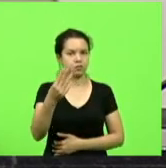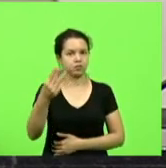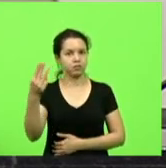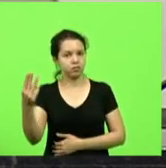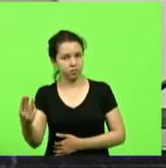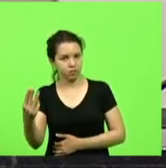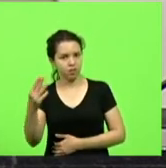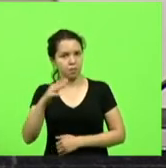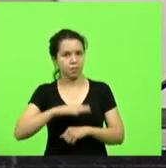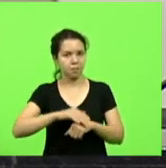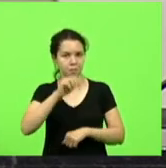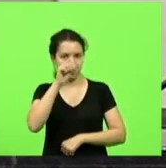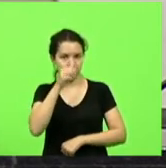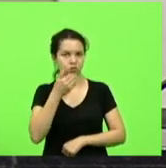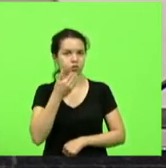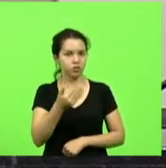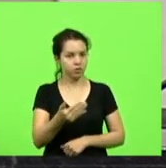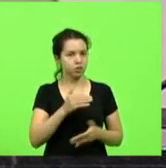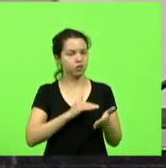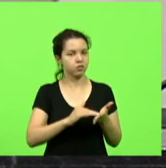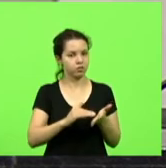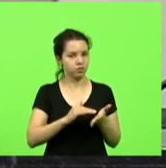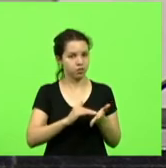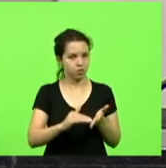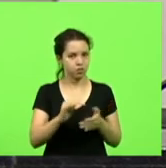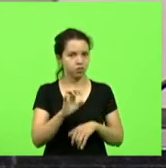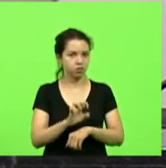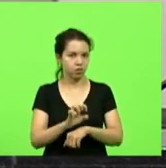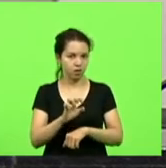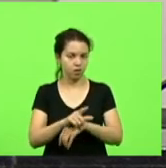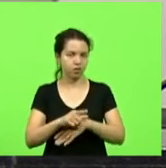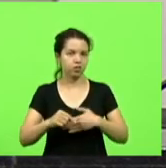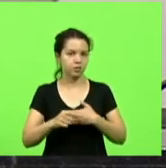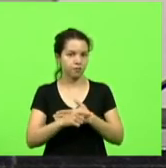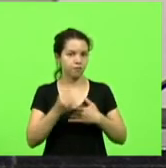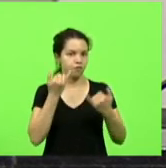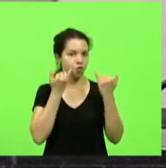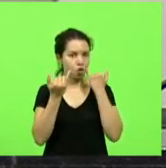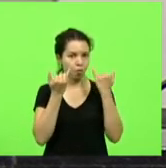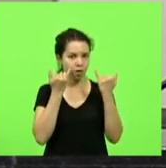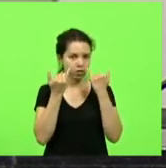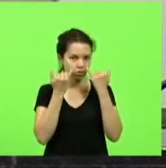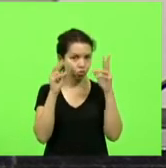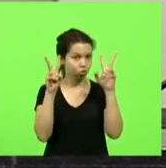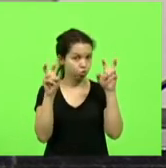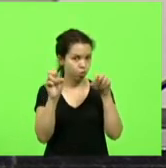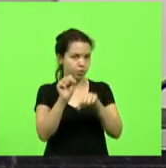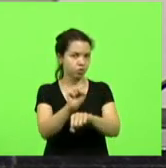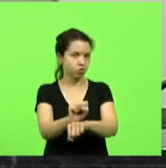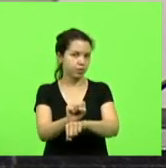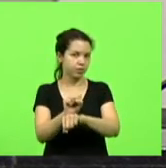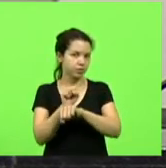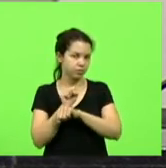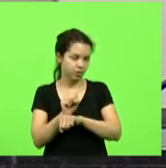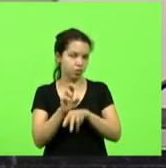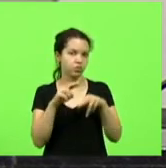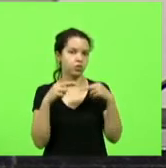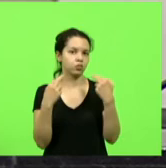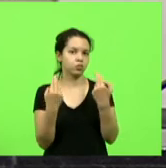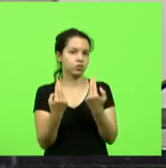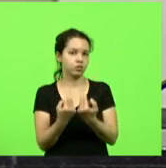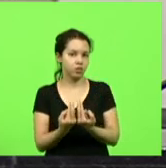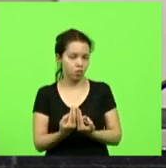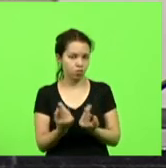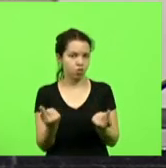João Amin, solicitando ao secretário de Estado da Casa Civil informações atualizadas acerca da suspensão da sessão da concorrência que